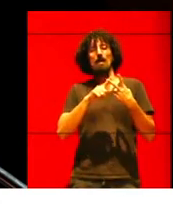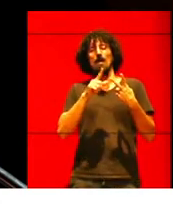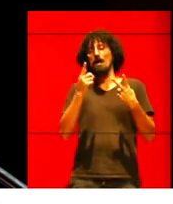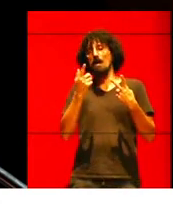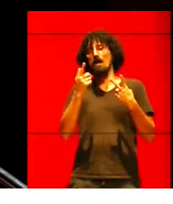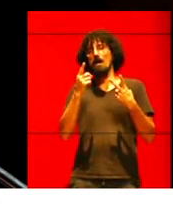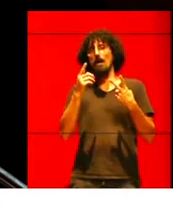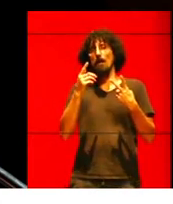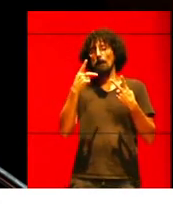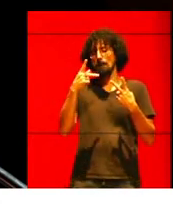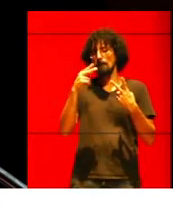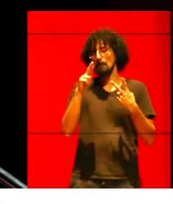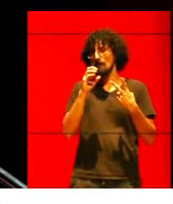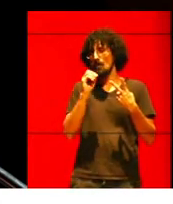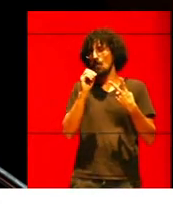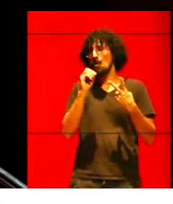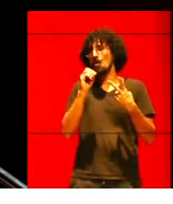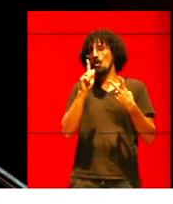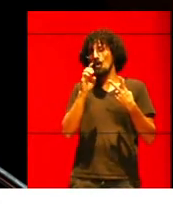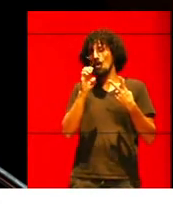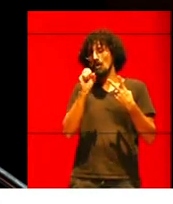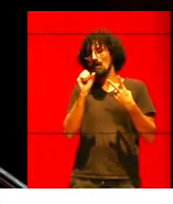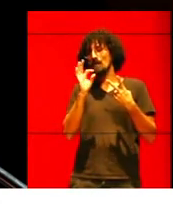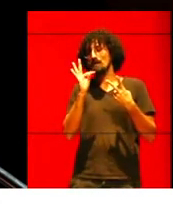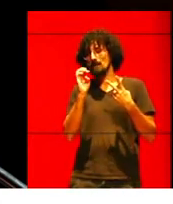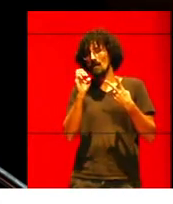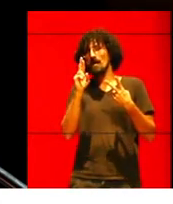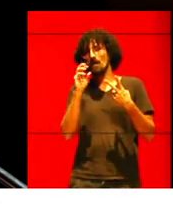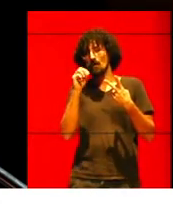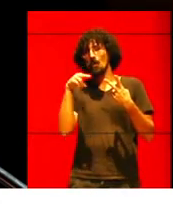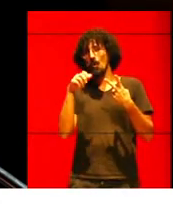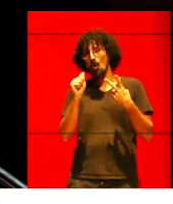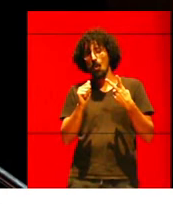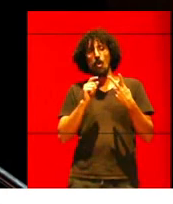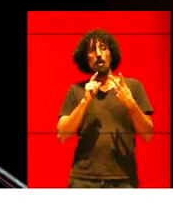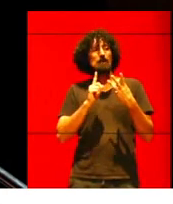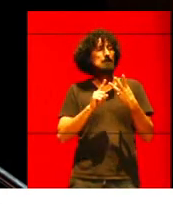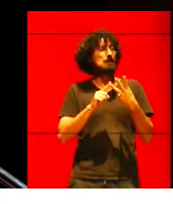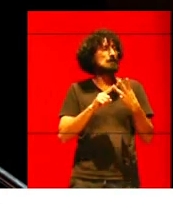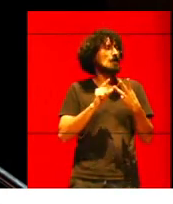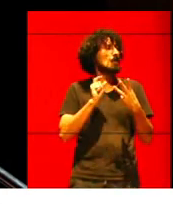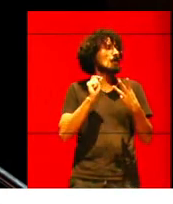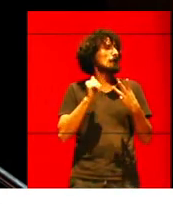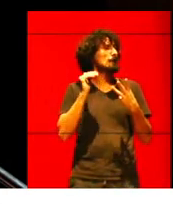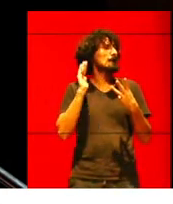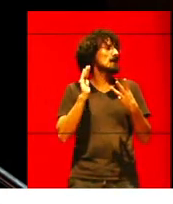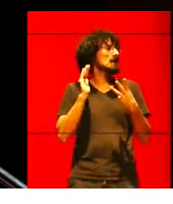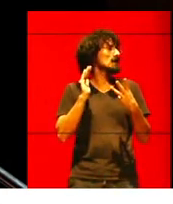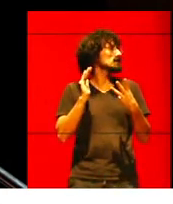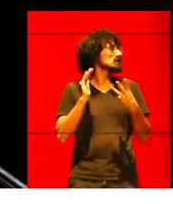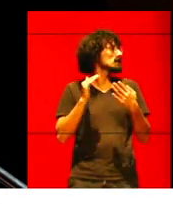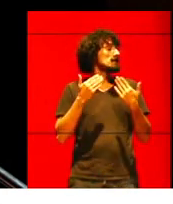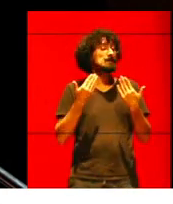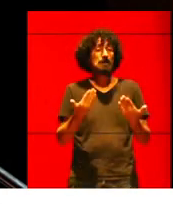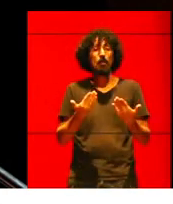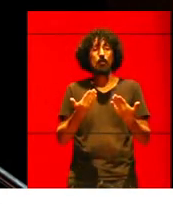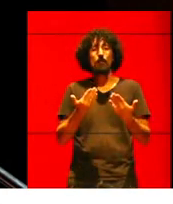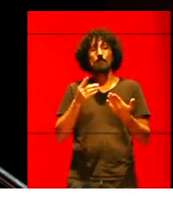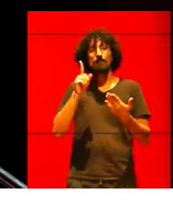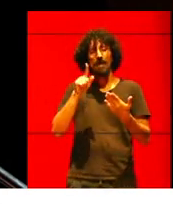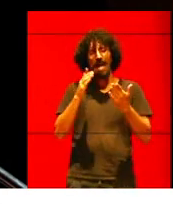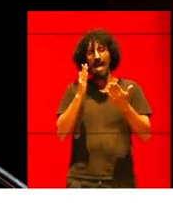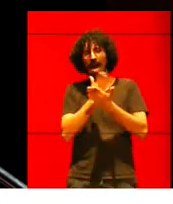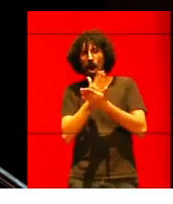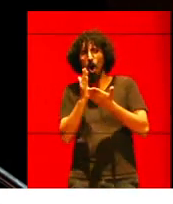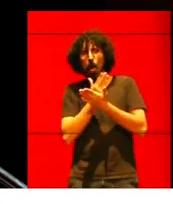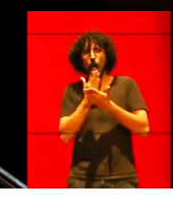são os hormônios de origem lipídica. O que mais? com propensão mecânica. Vocês sabem que há certas